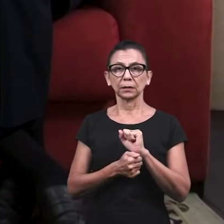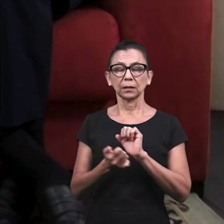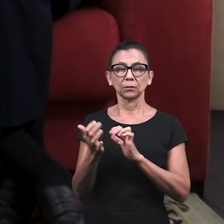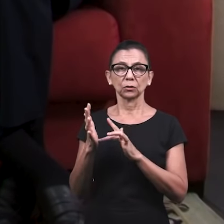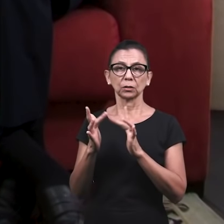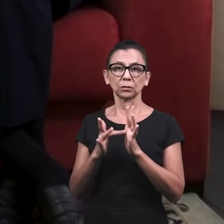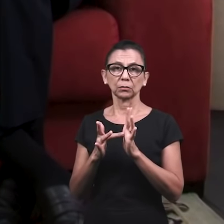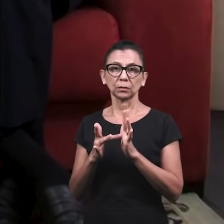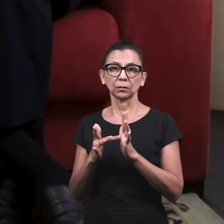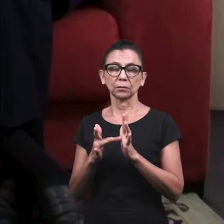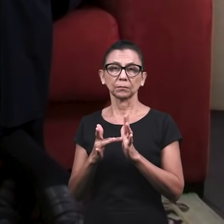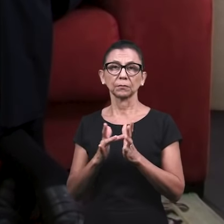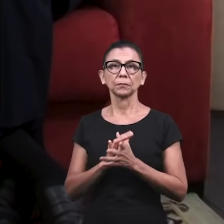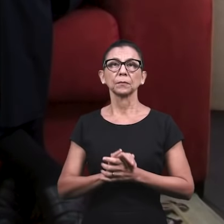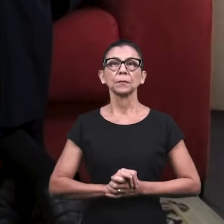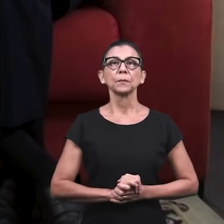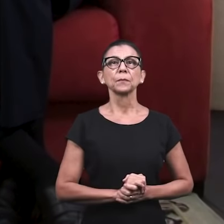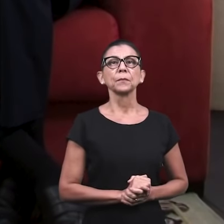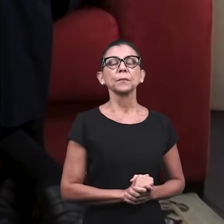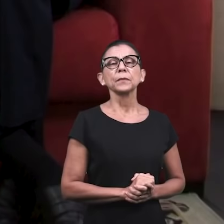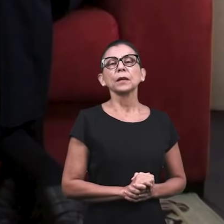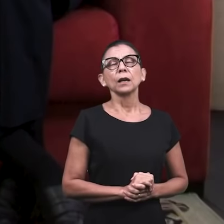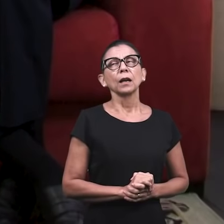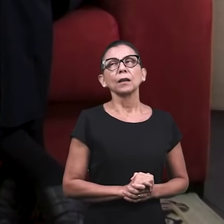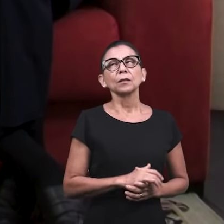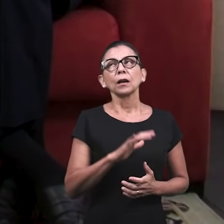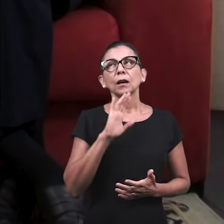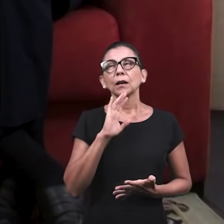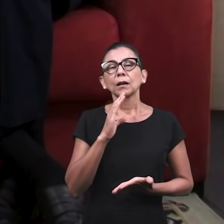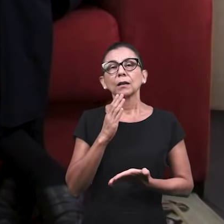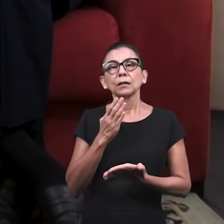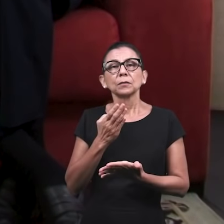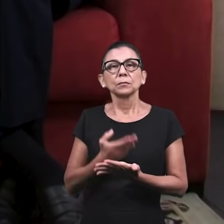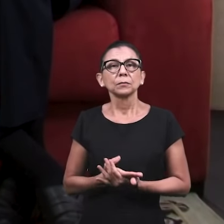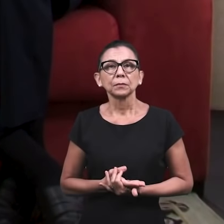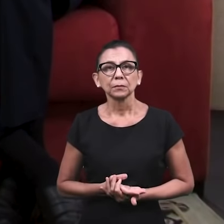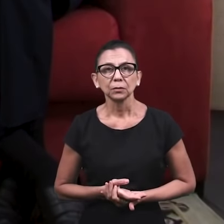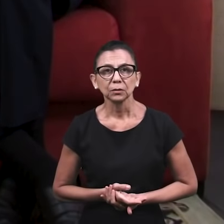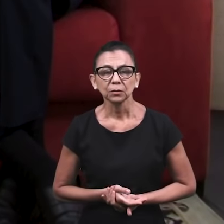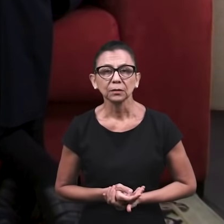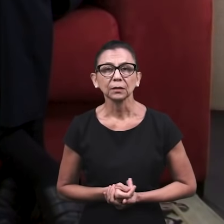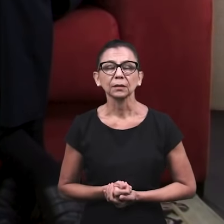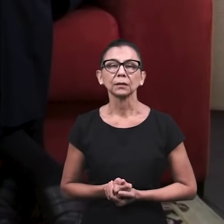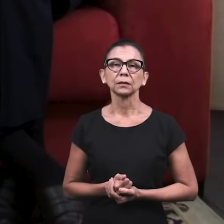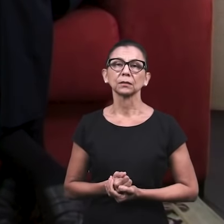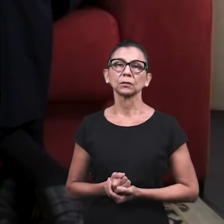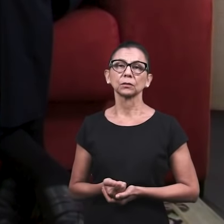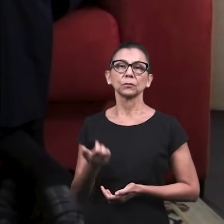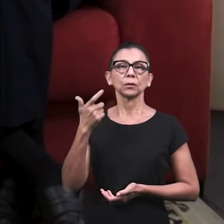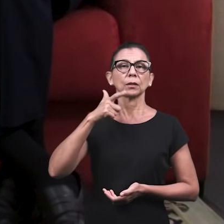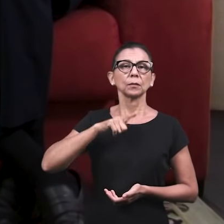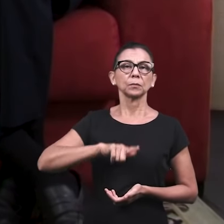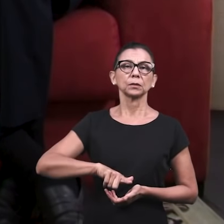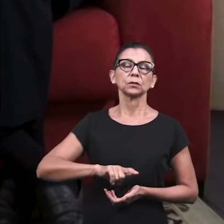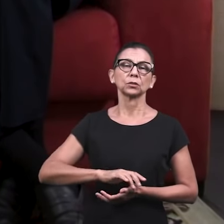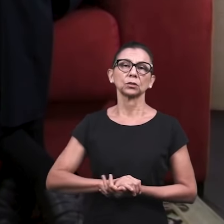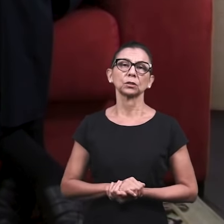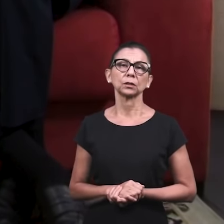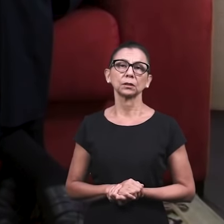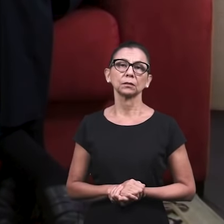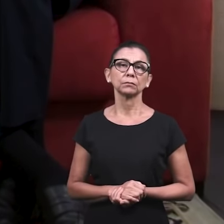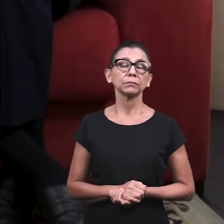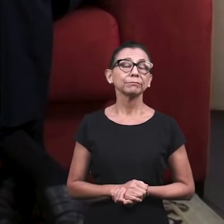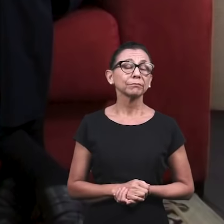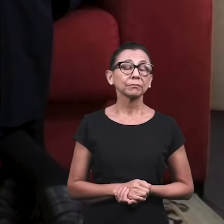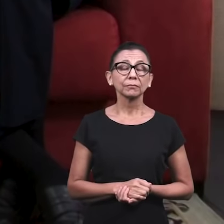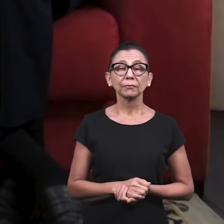meio. Vejam, ficamos impressionados. Mais uma vez eu volto a dizer, aquilo que parecia ser